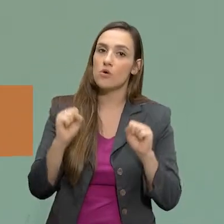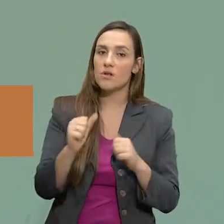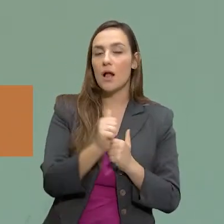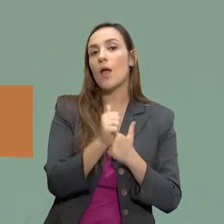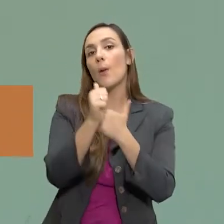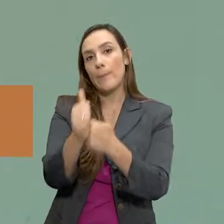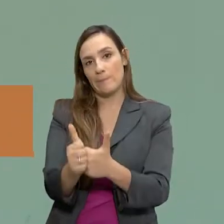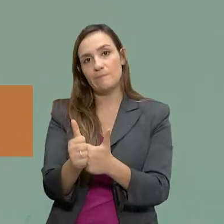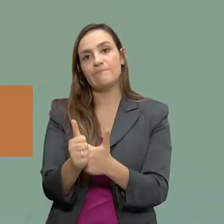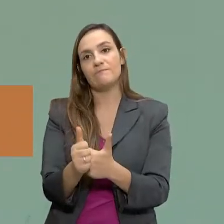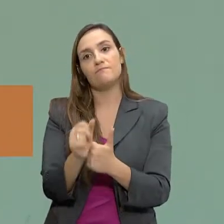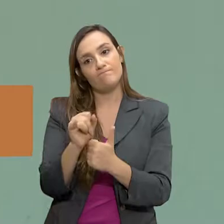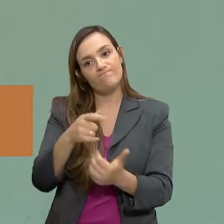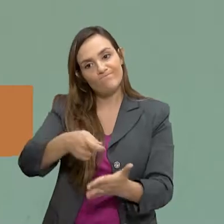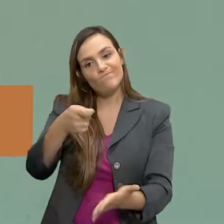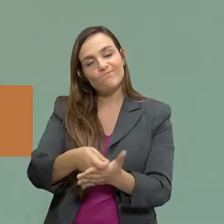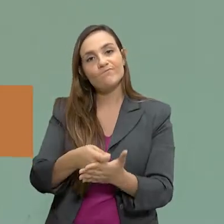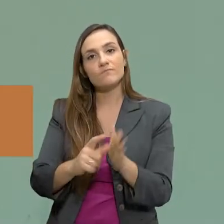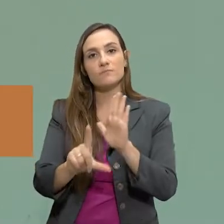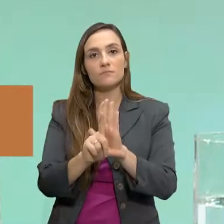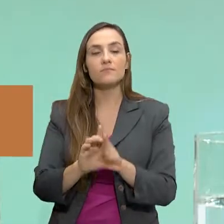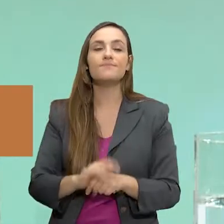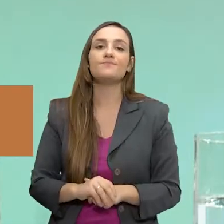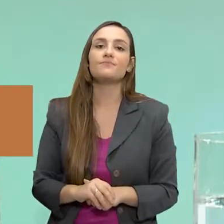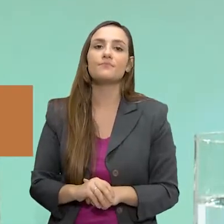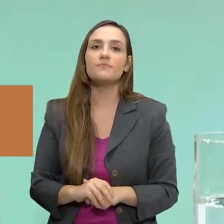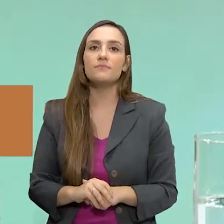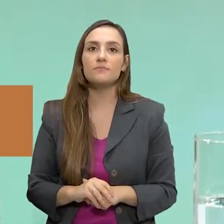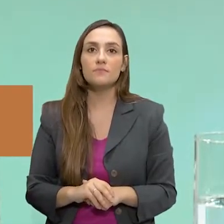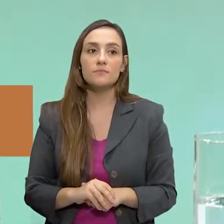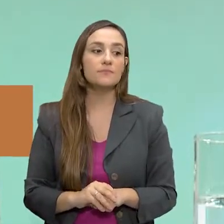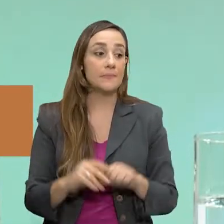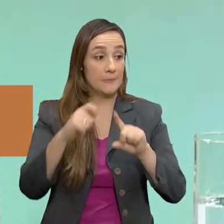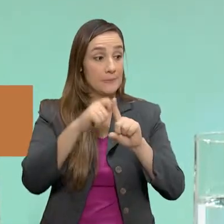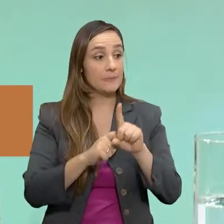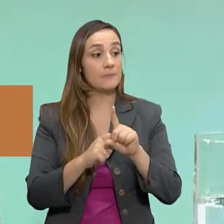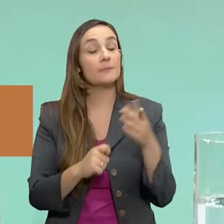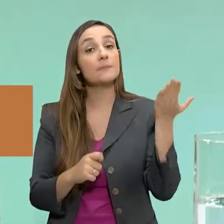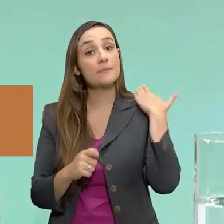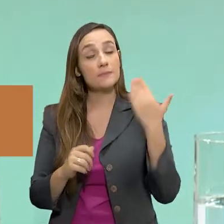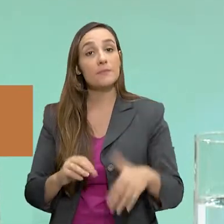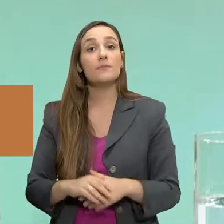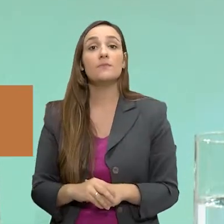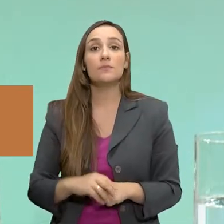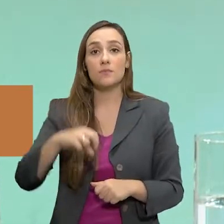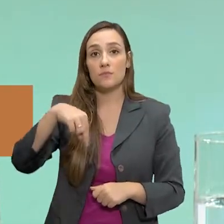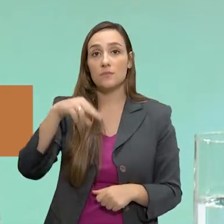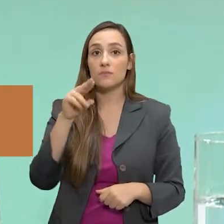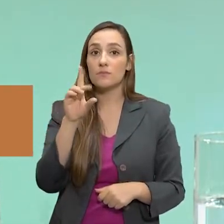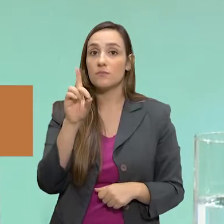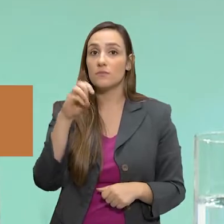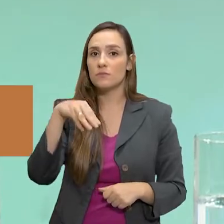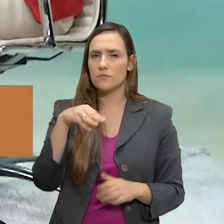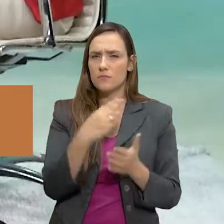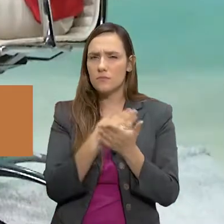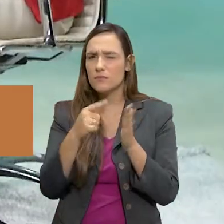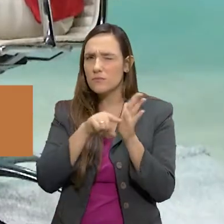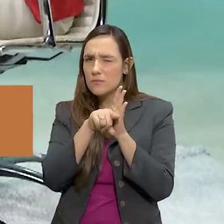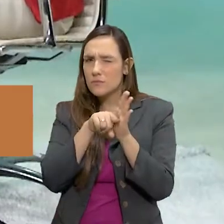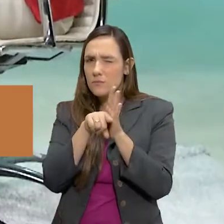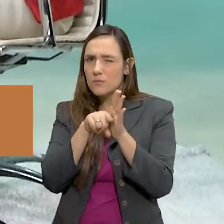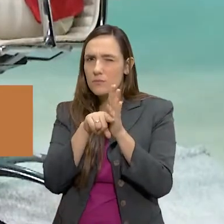acompanhar aí a efetividade, né, o cumprimento da lei. No mês passado, em março, o NUDEI iniciou uma investigação